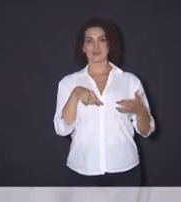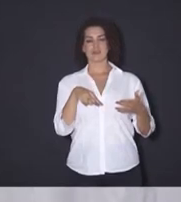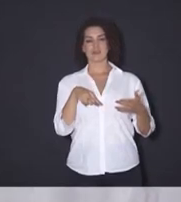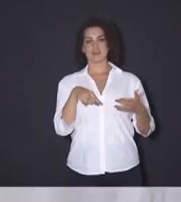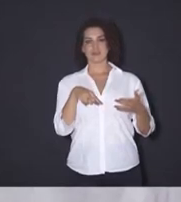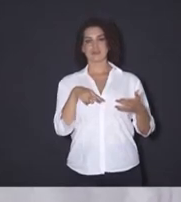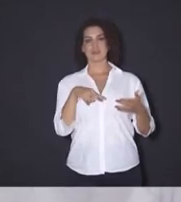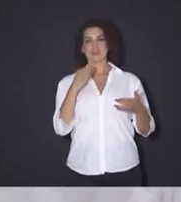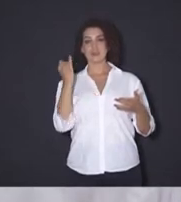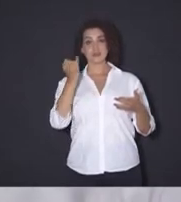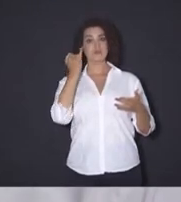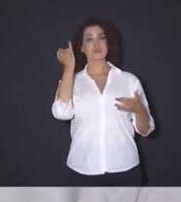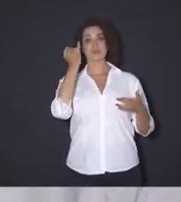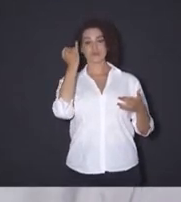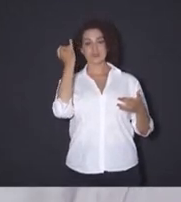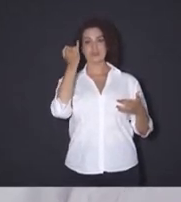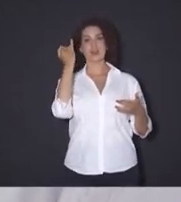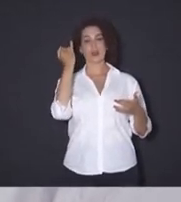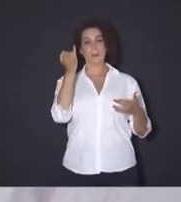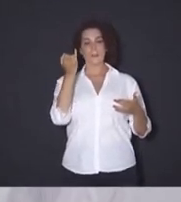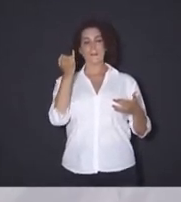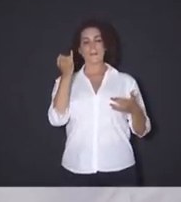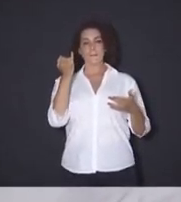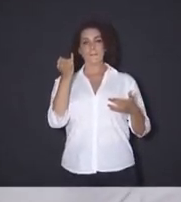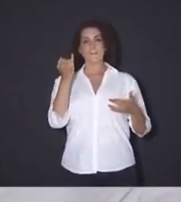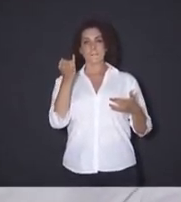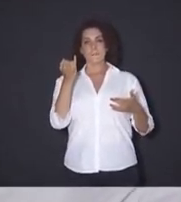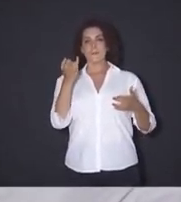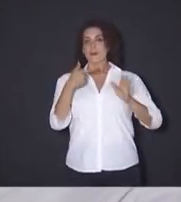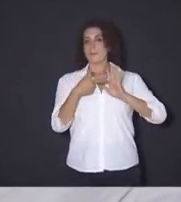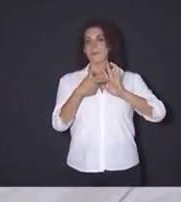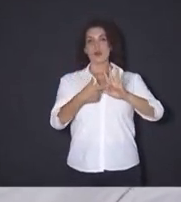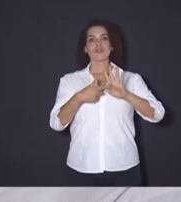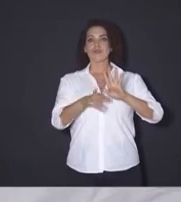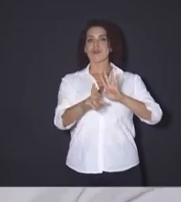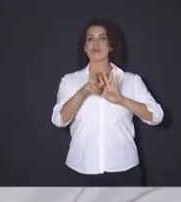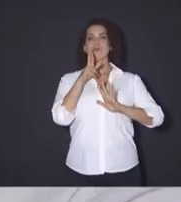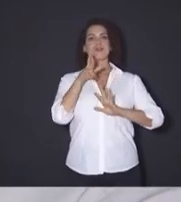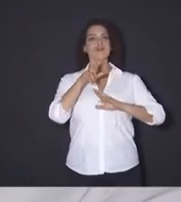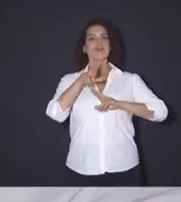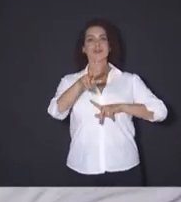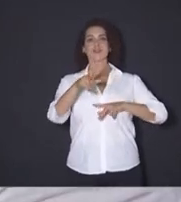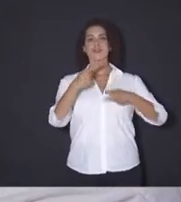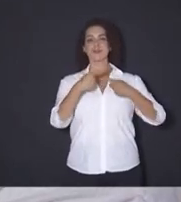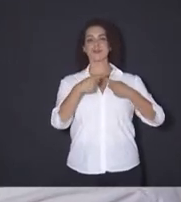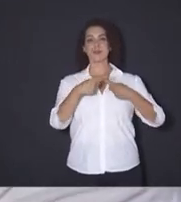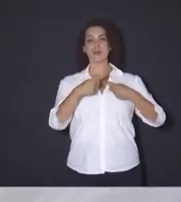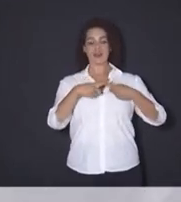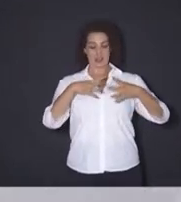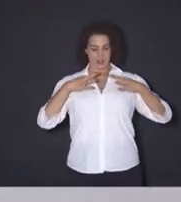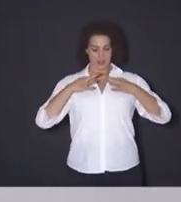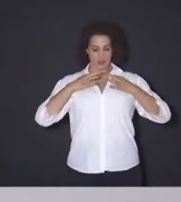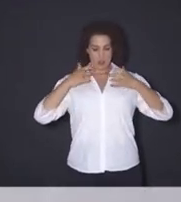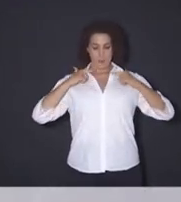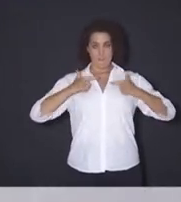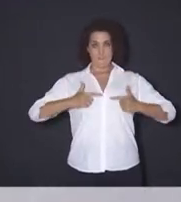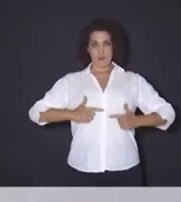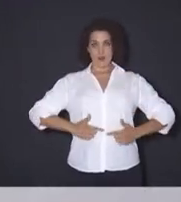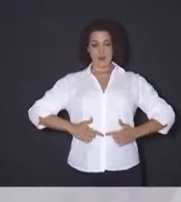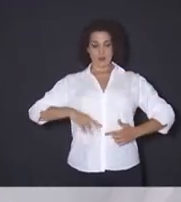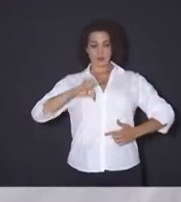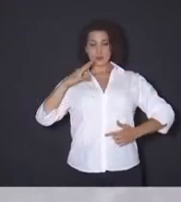você não tem como mensurar mas isto tarde um outro tipo de resultado que tá todo mundo lembra aquele pano que ele está investindo menos